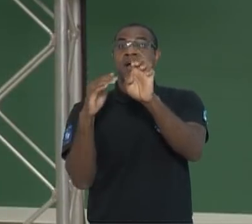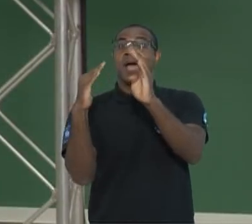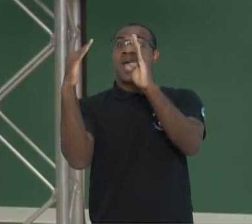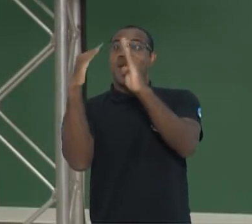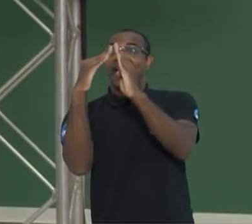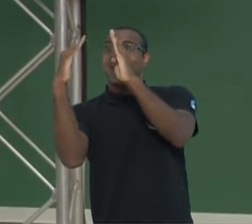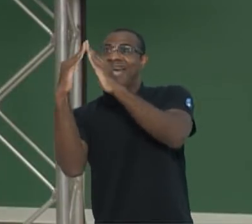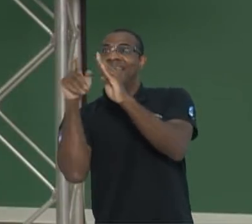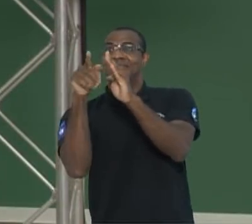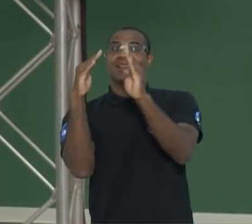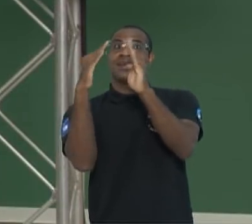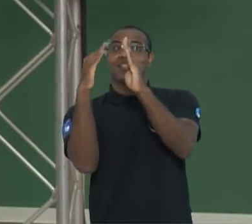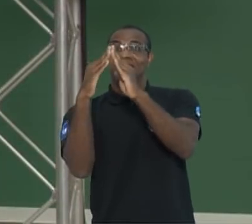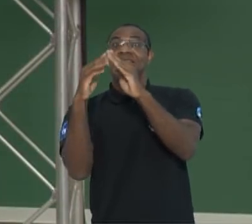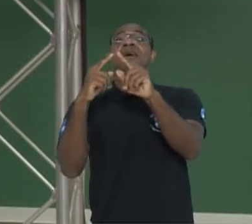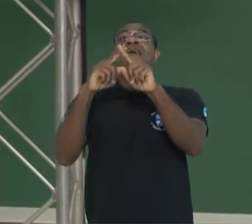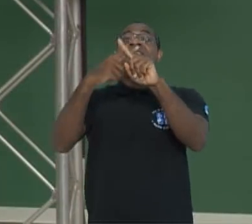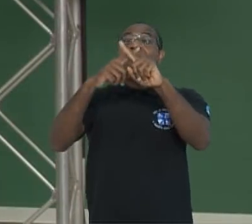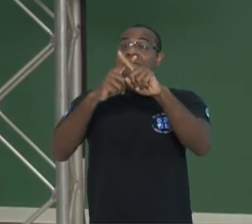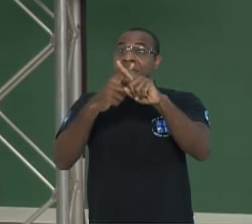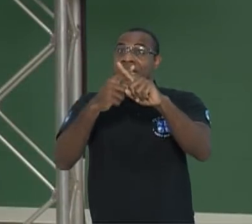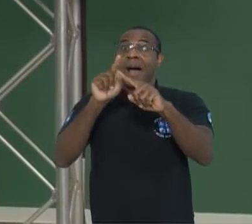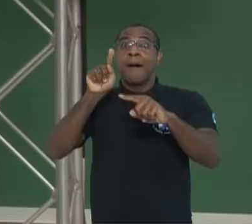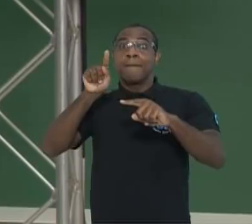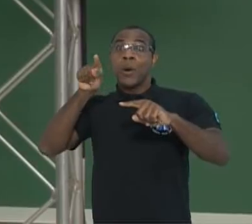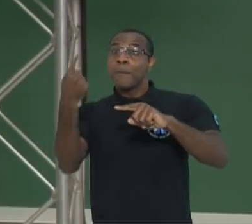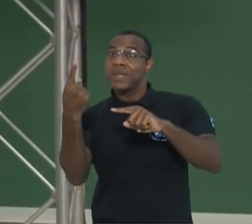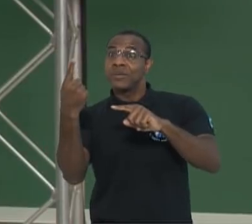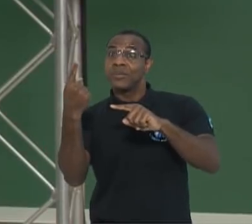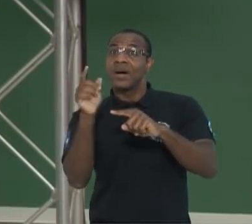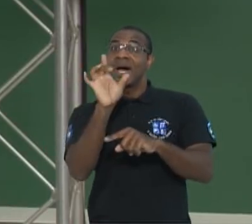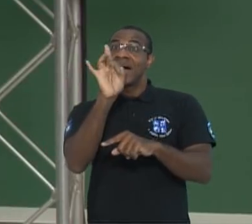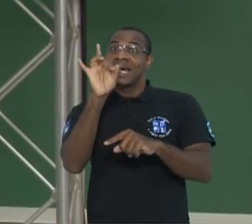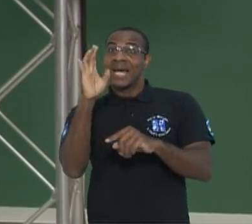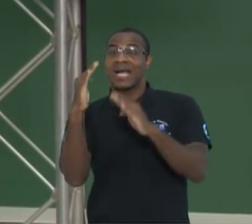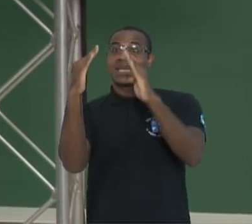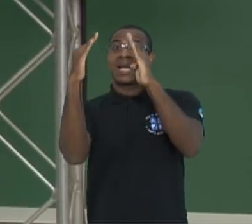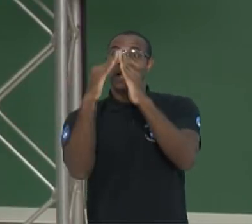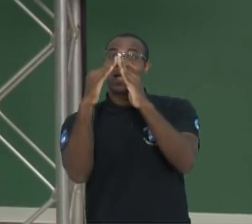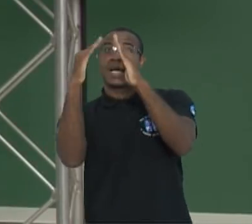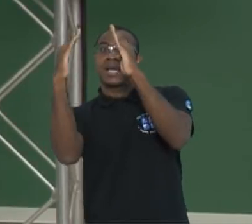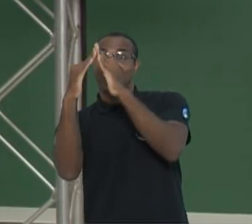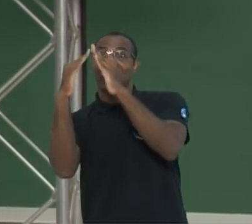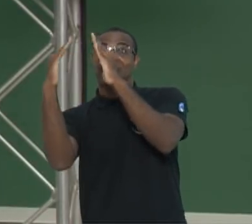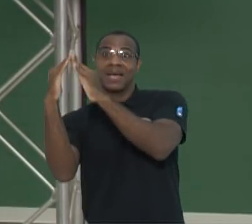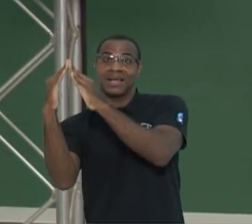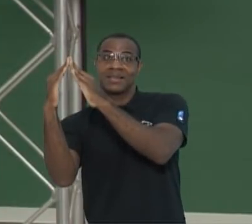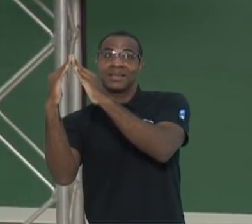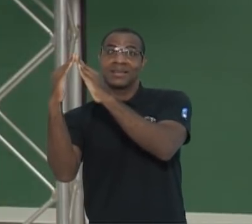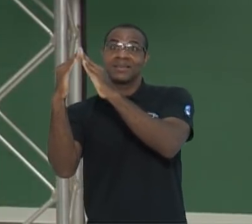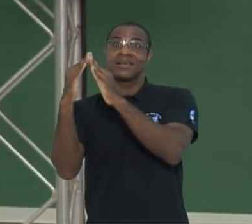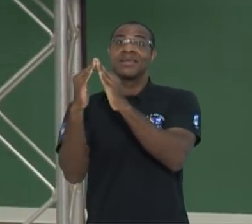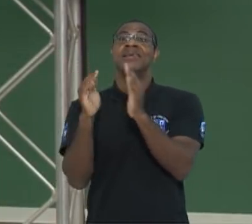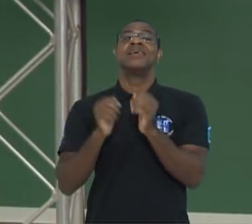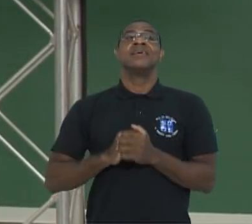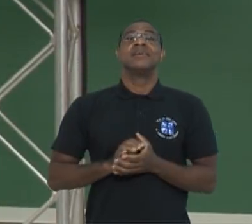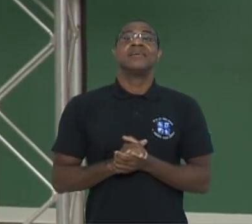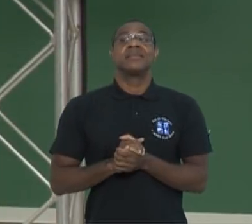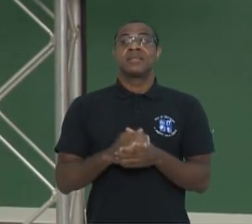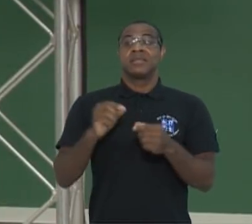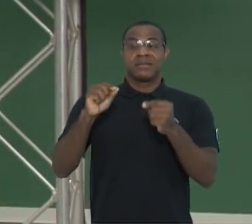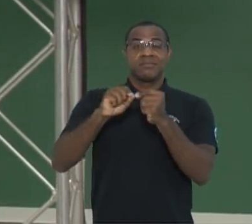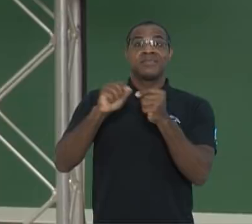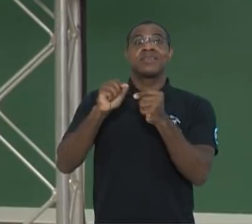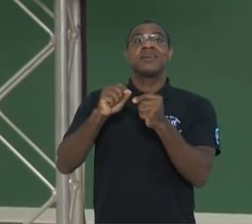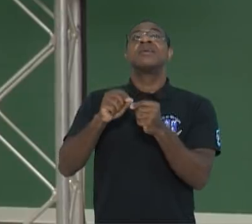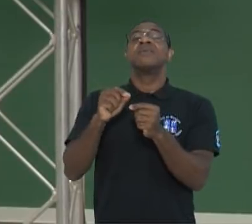direita, eu vou multiplicar por 1000 cada unidade. Então, aqui eu vou andar uma casinha por 1000, eu vou